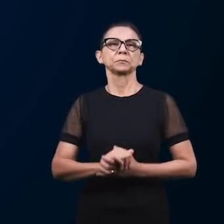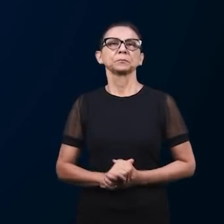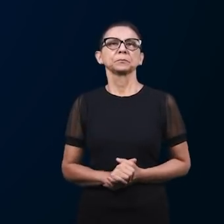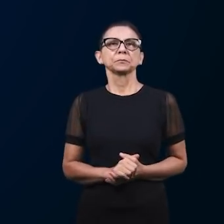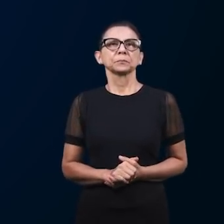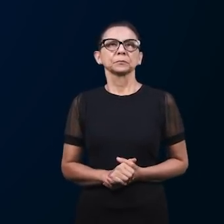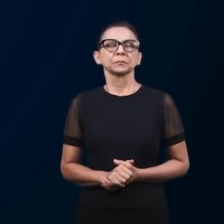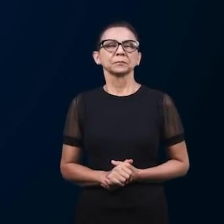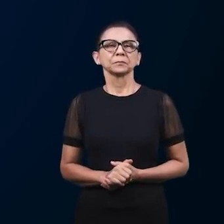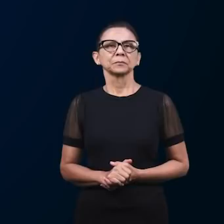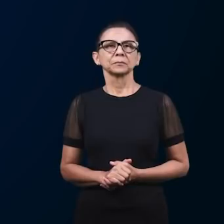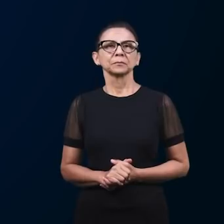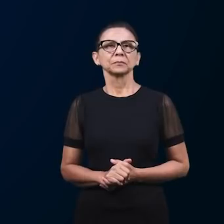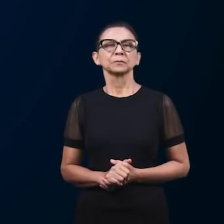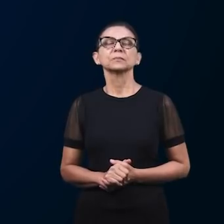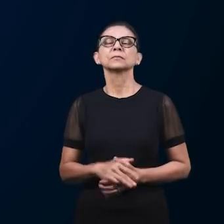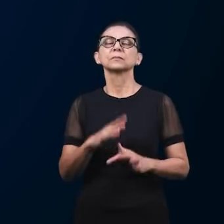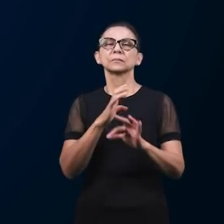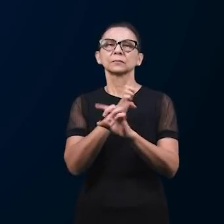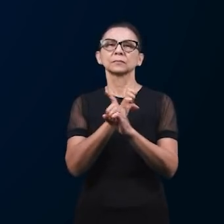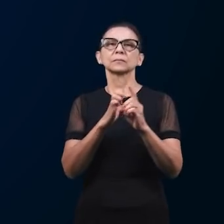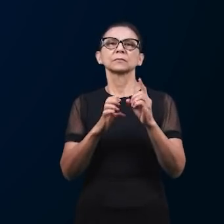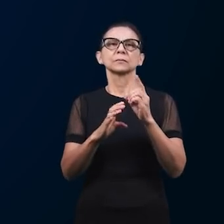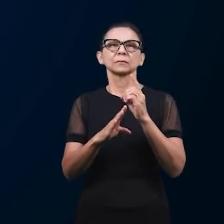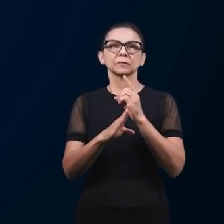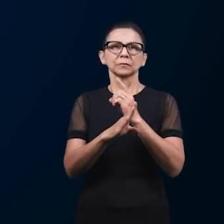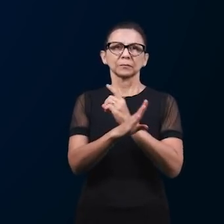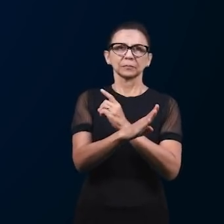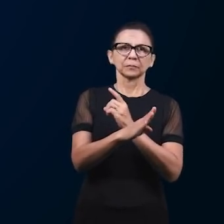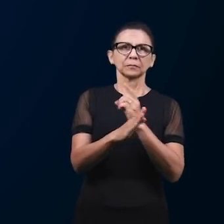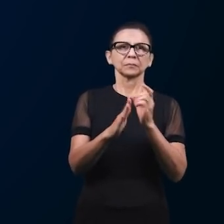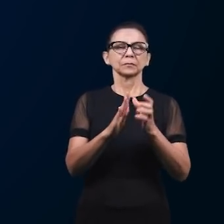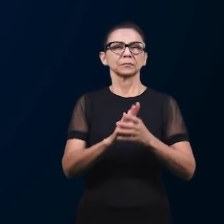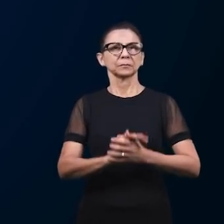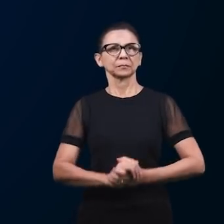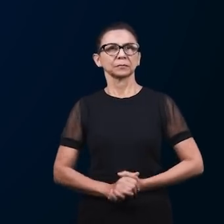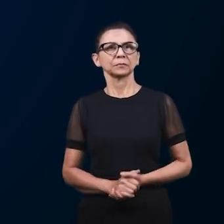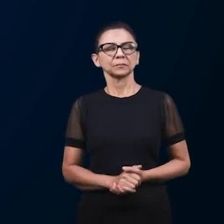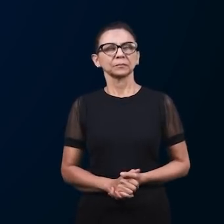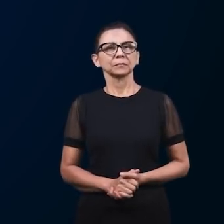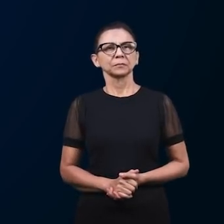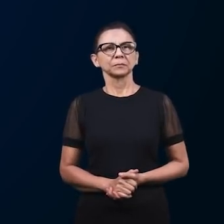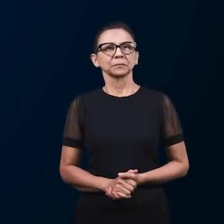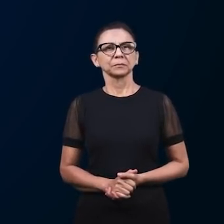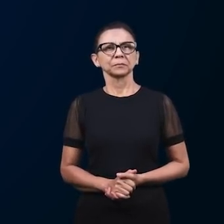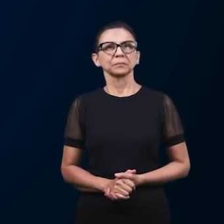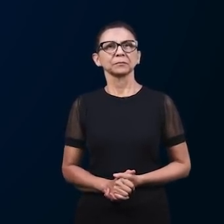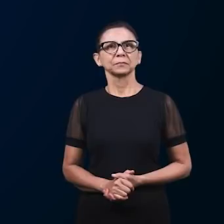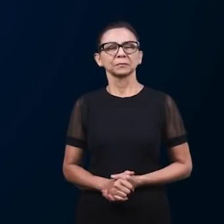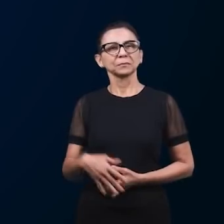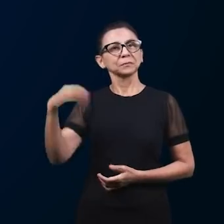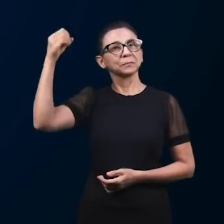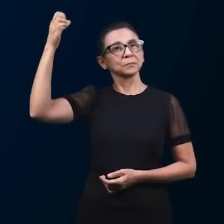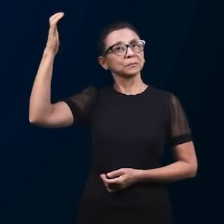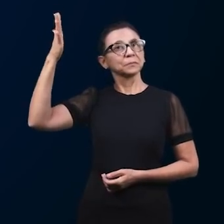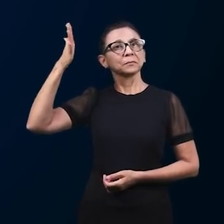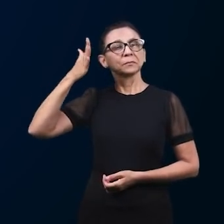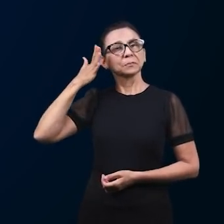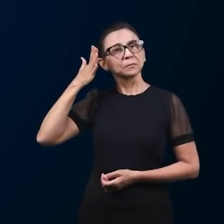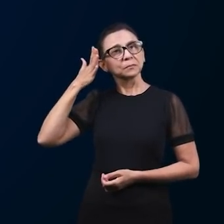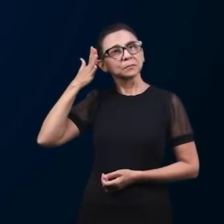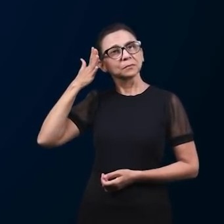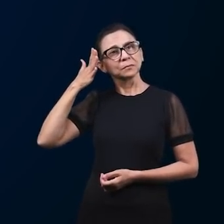fato de que a EBD continua sendo uma fonte inesgotável de